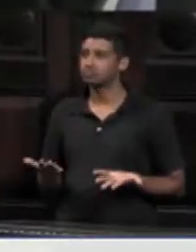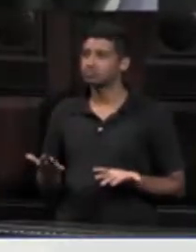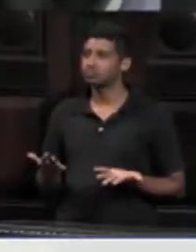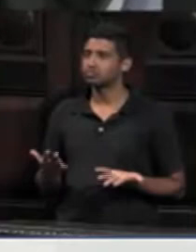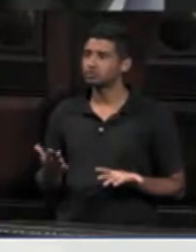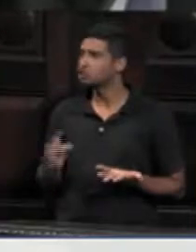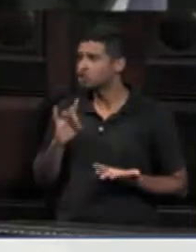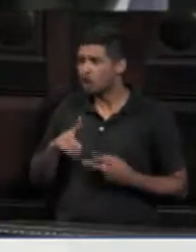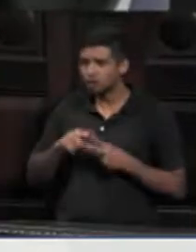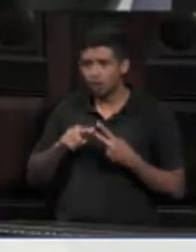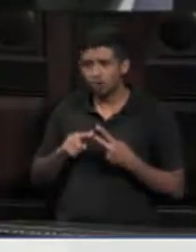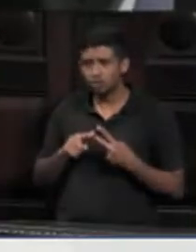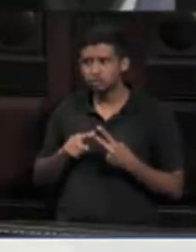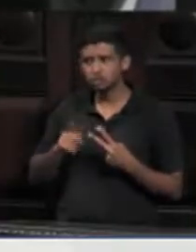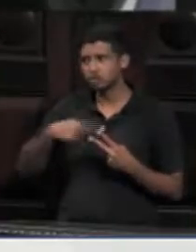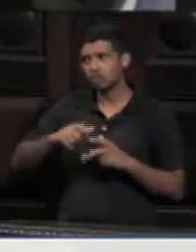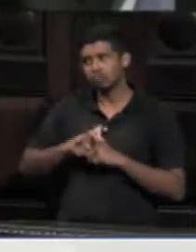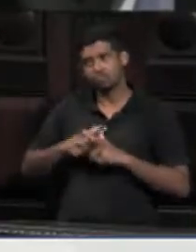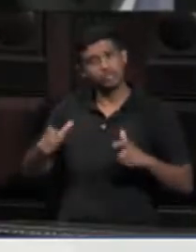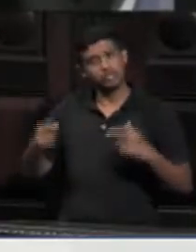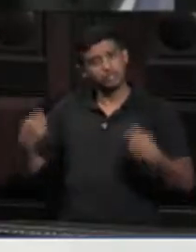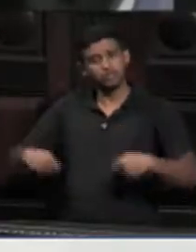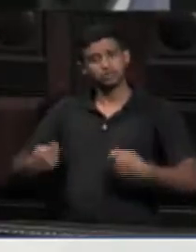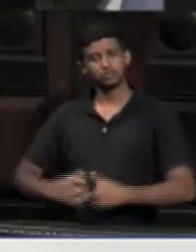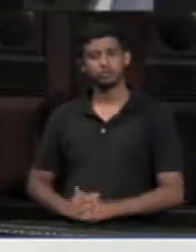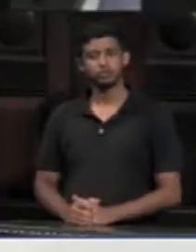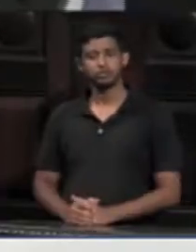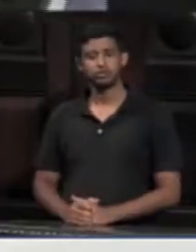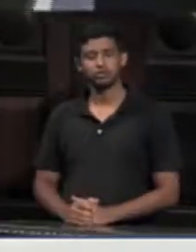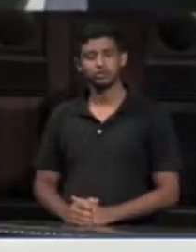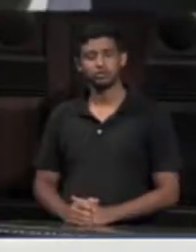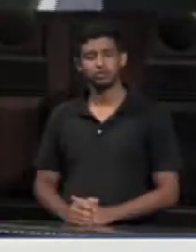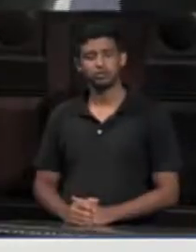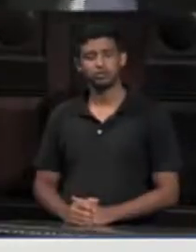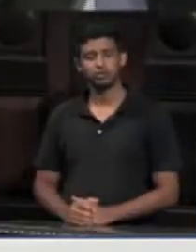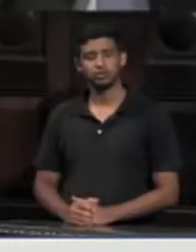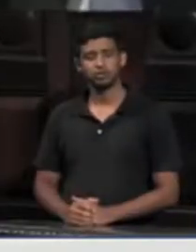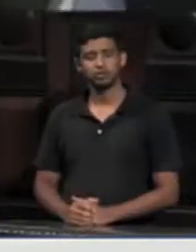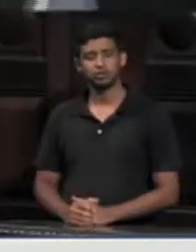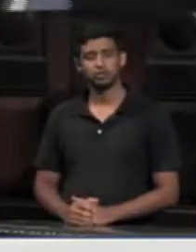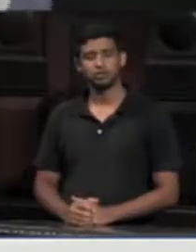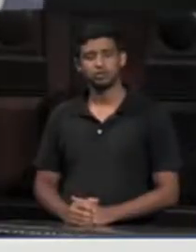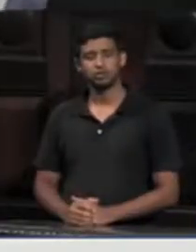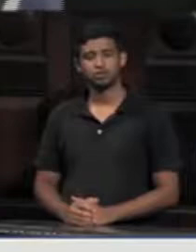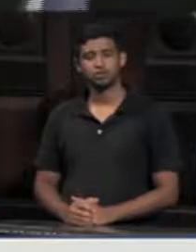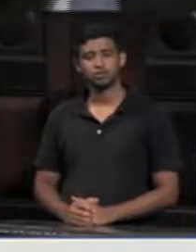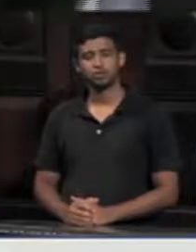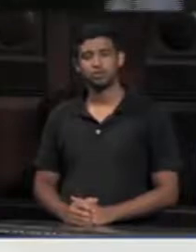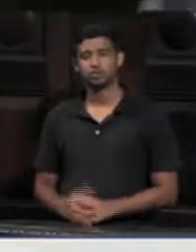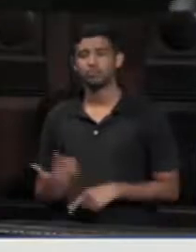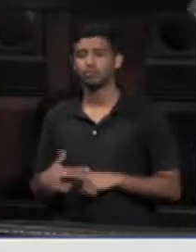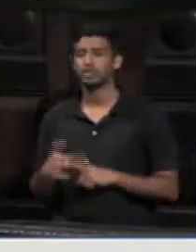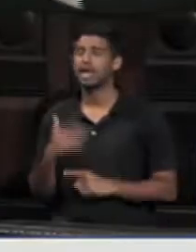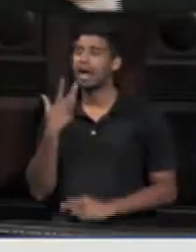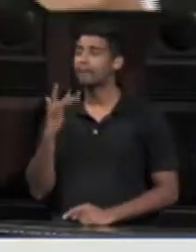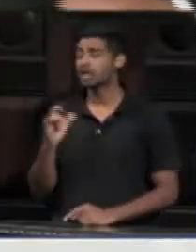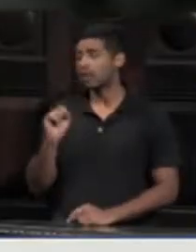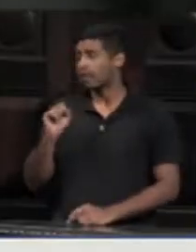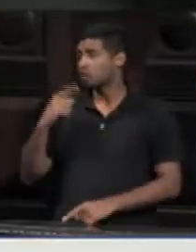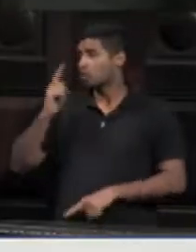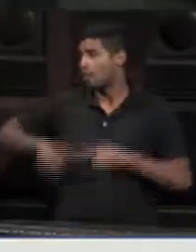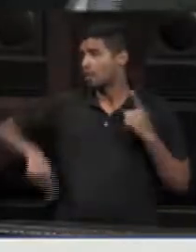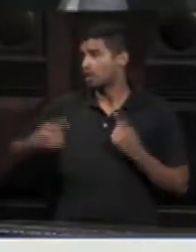ampliar isso, porque olha só, amanhã ou depois eu estou proibindo de se pegar recursos do governo brasileiro para se fazer um